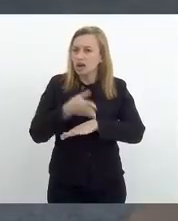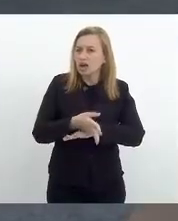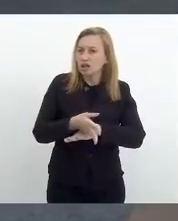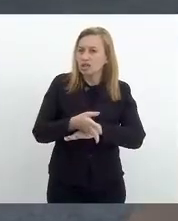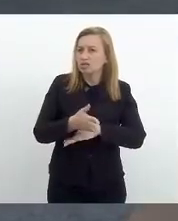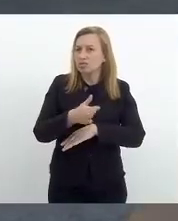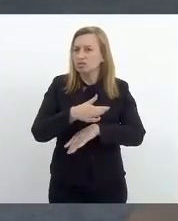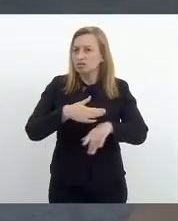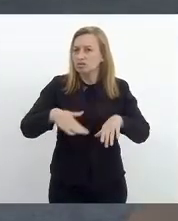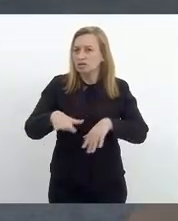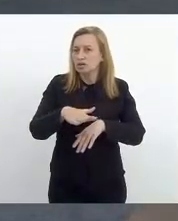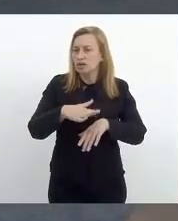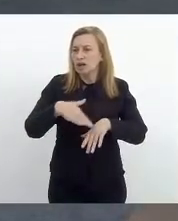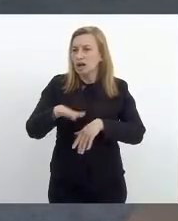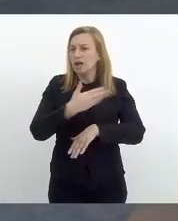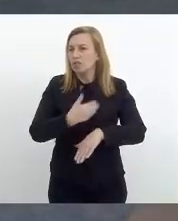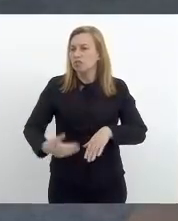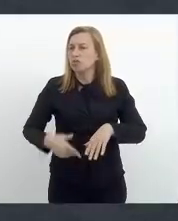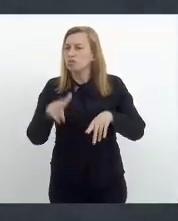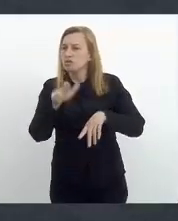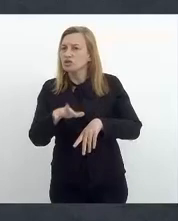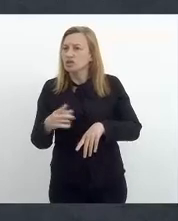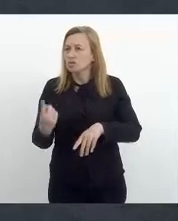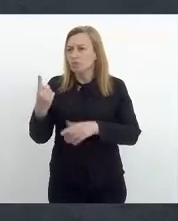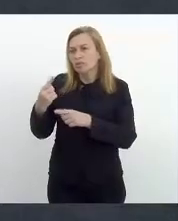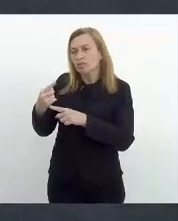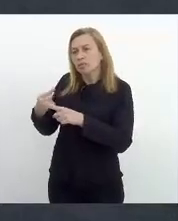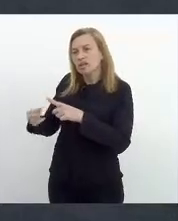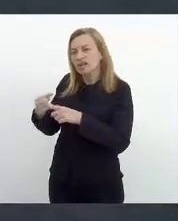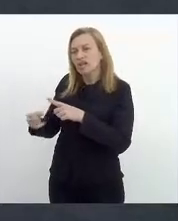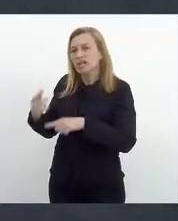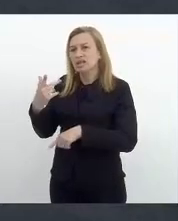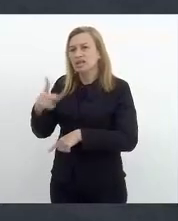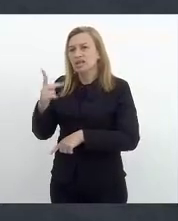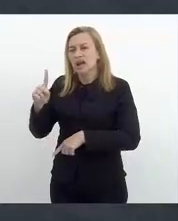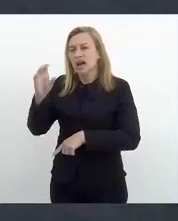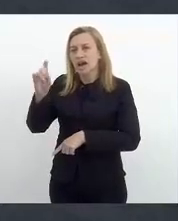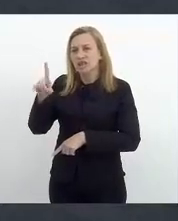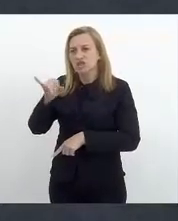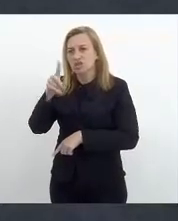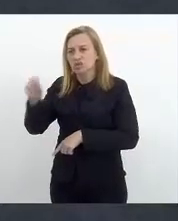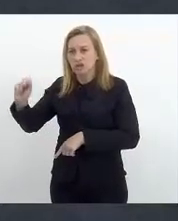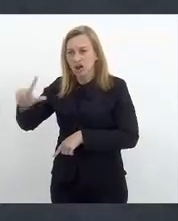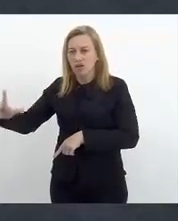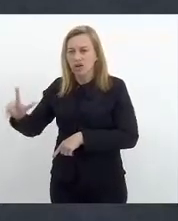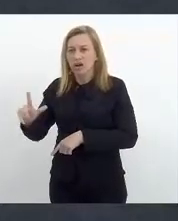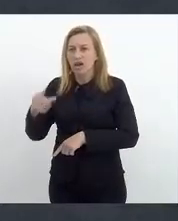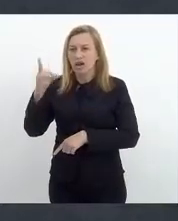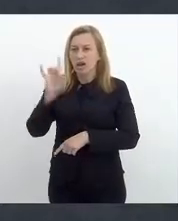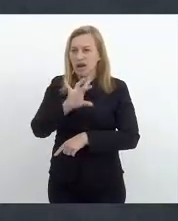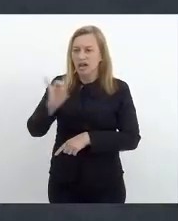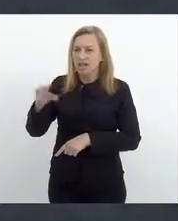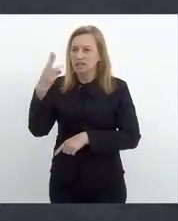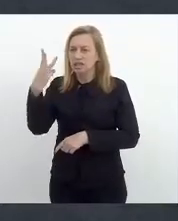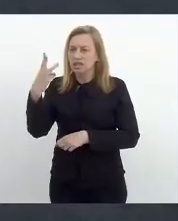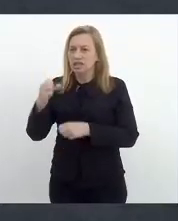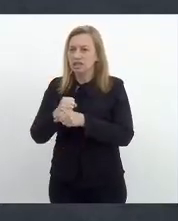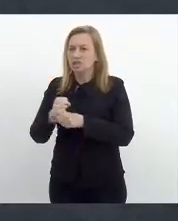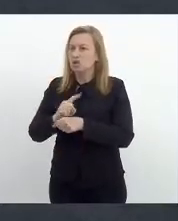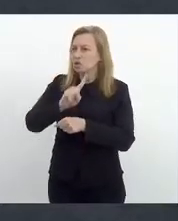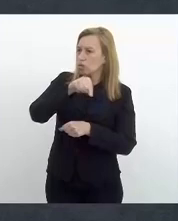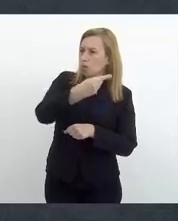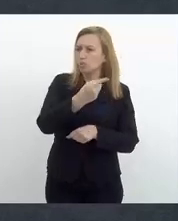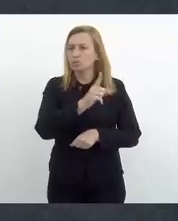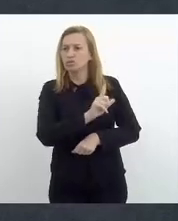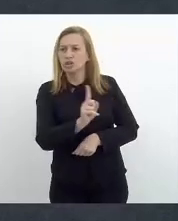público diferente uma parcela deles tivesse adicionais a cada três anos e outros não tivesse